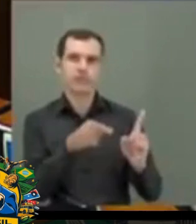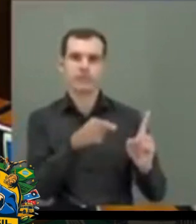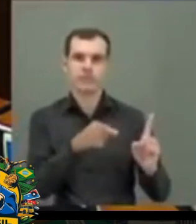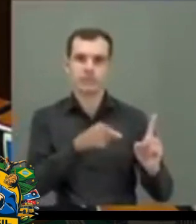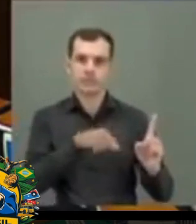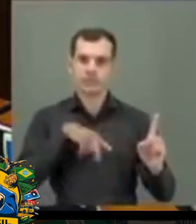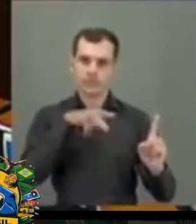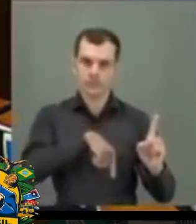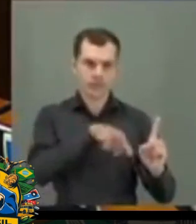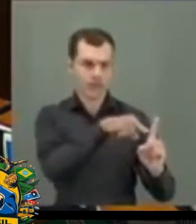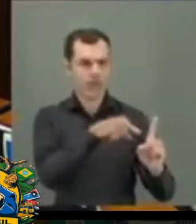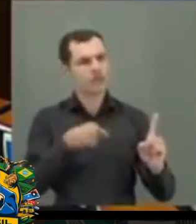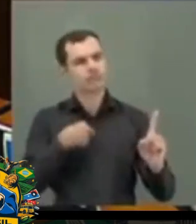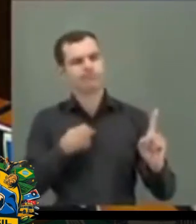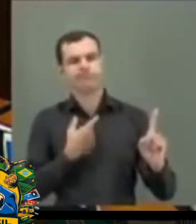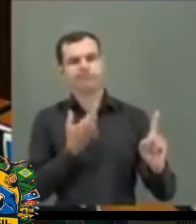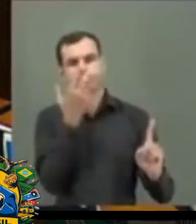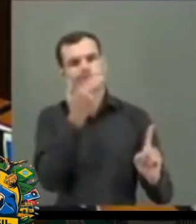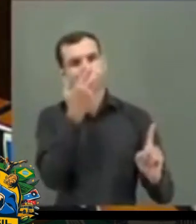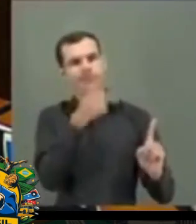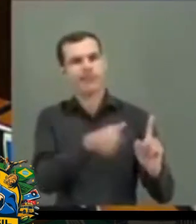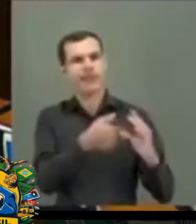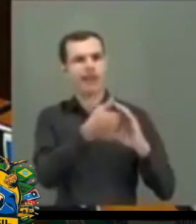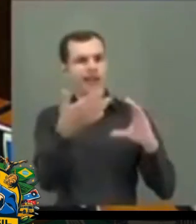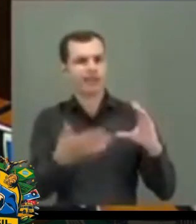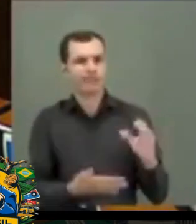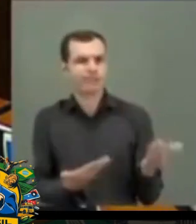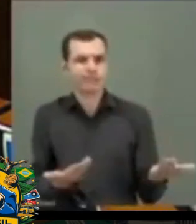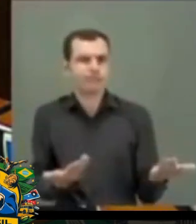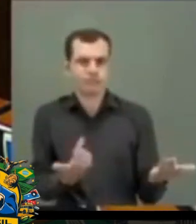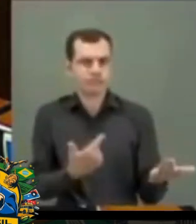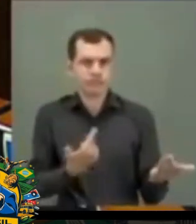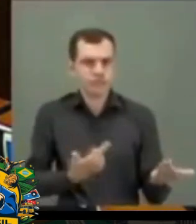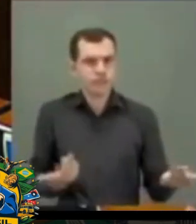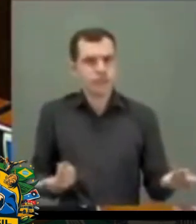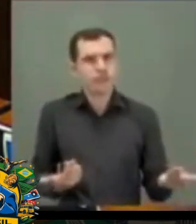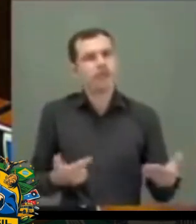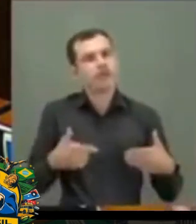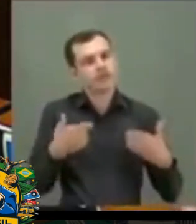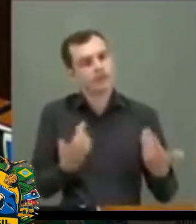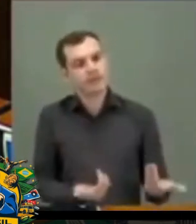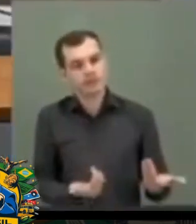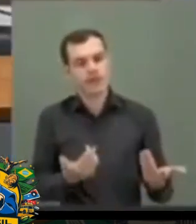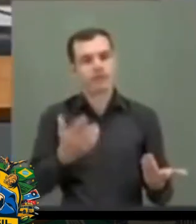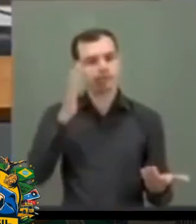foi retido tinha essas características, o ato é arbitrário.